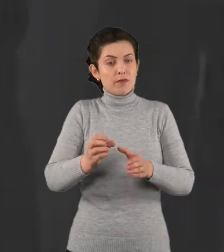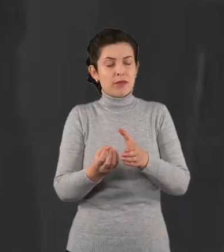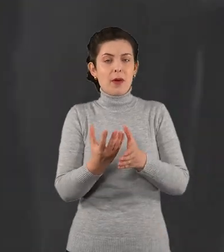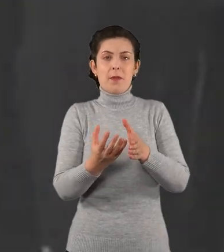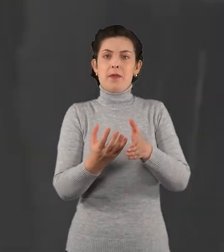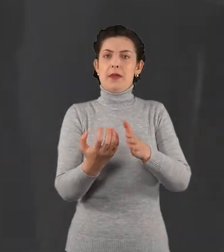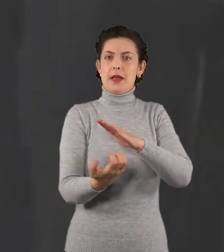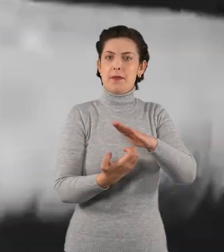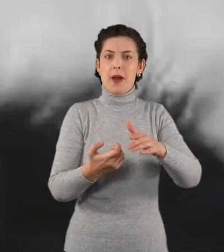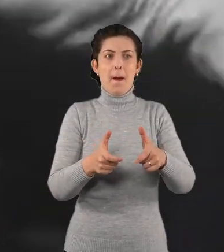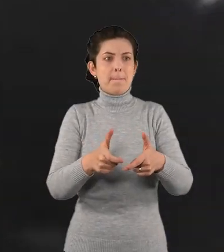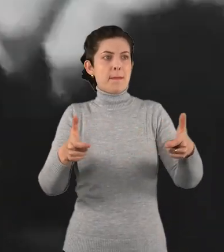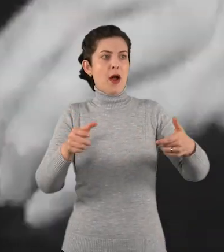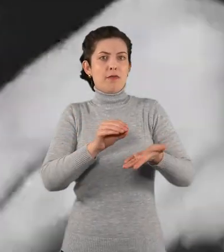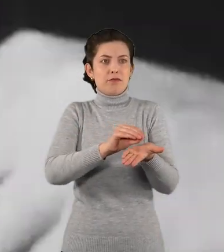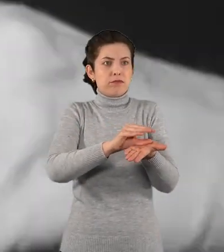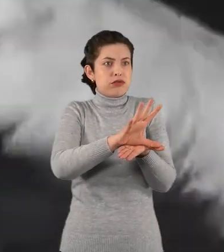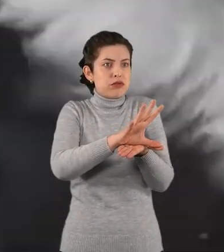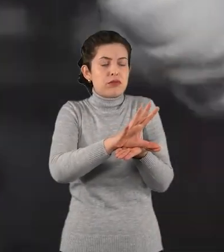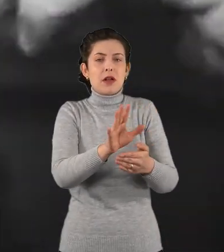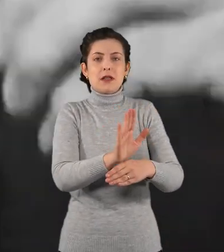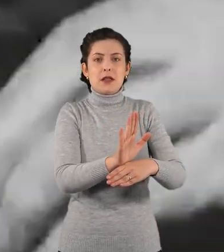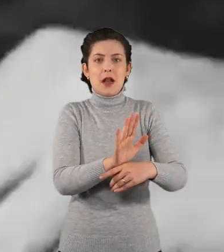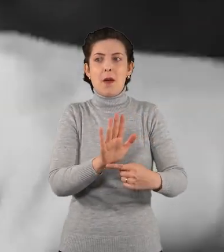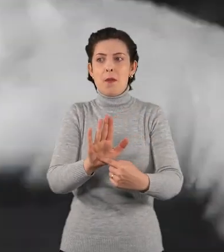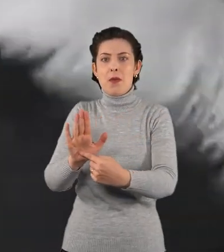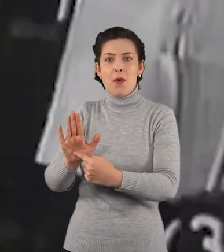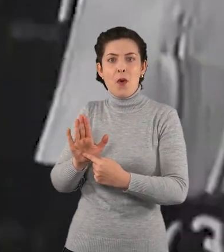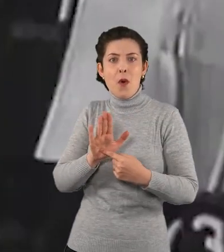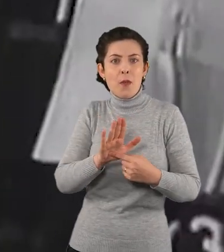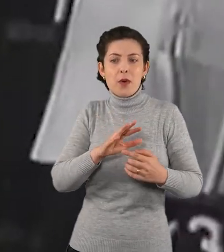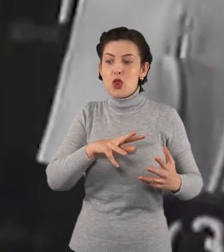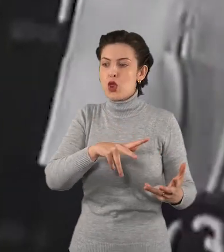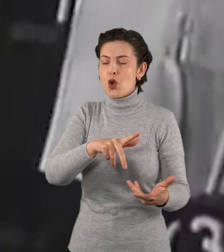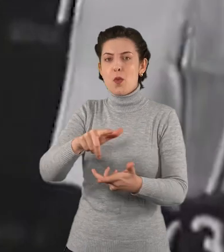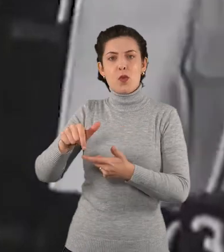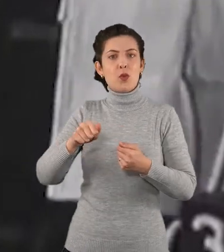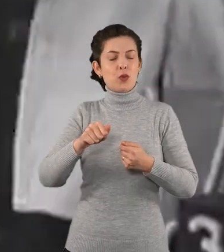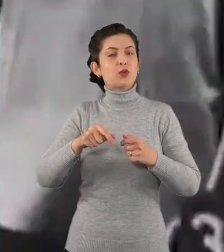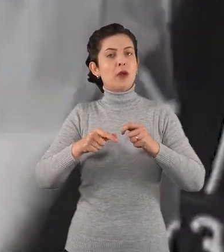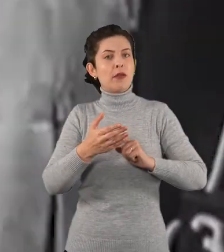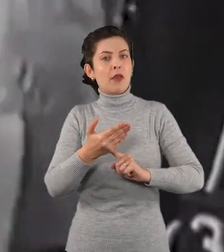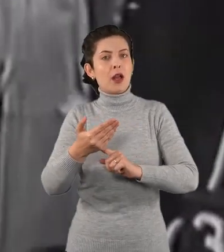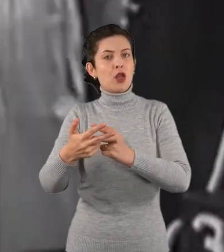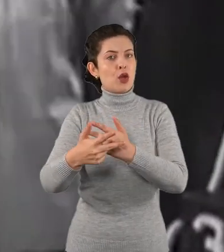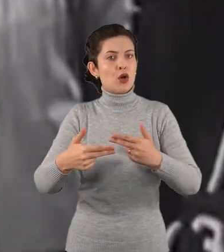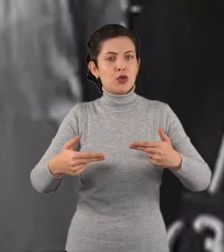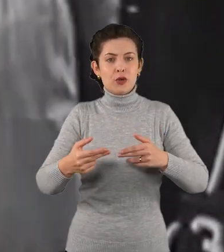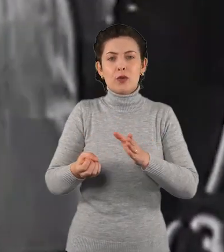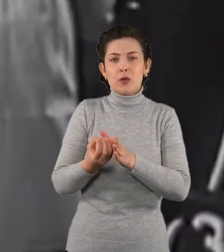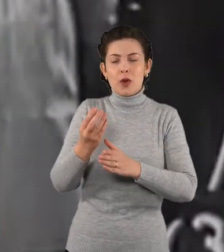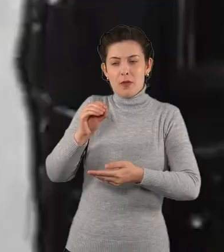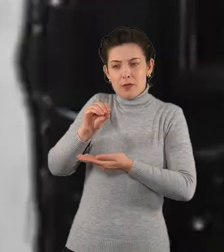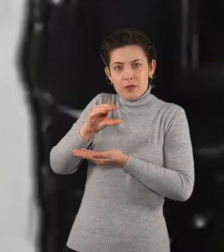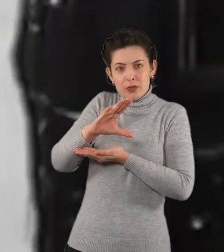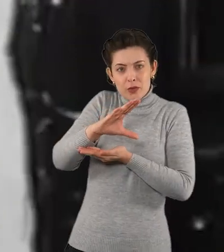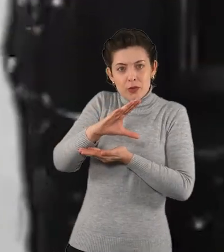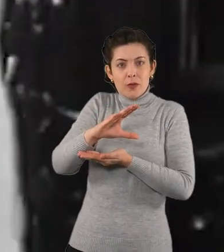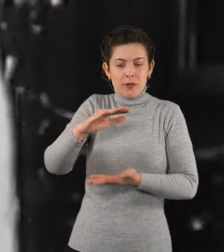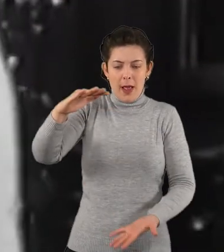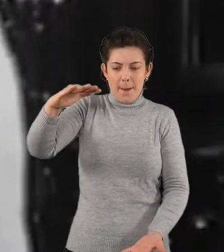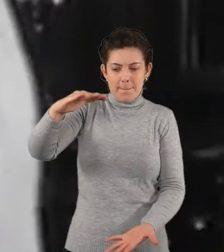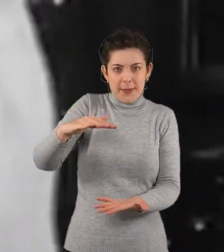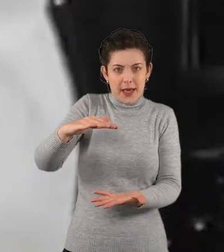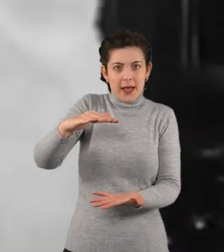se tornou a maior empresa de projetores cinematográficos e gramofones do mundo. Ela ficou conhecida por produzir um projetor